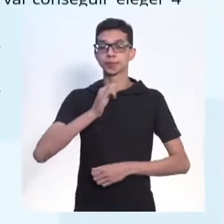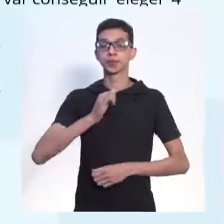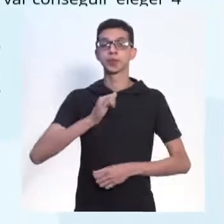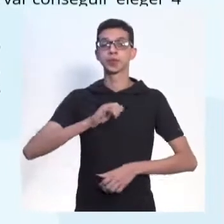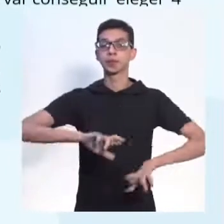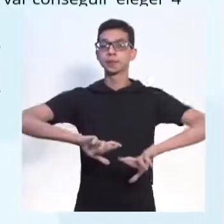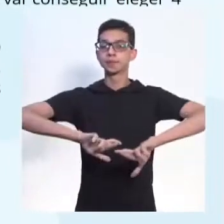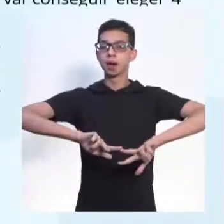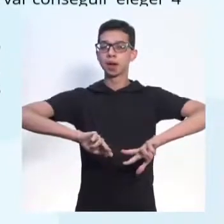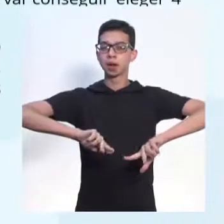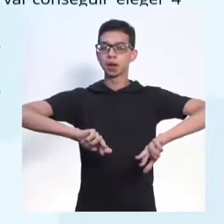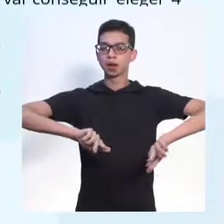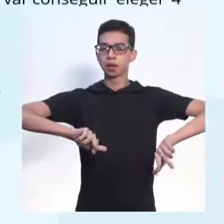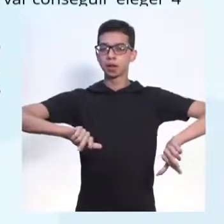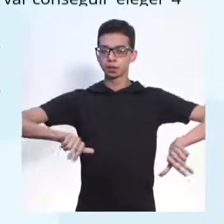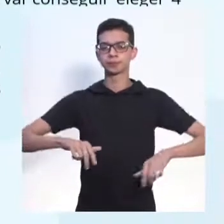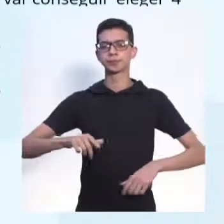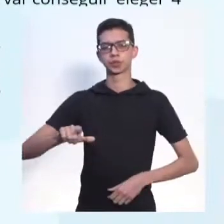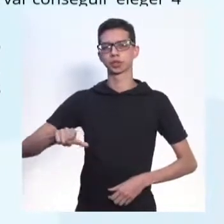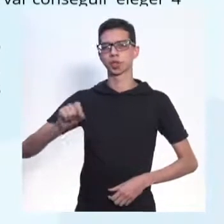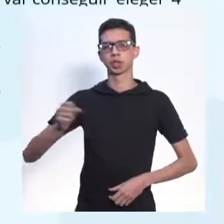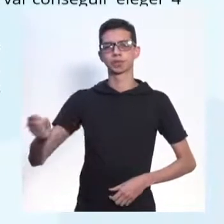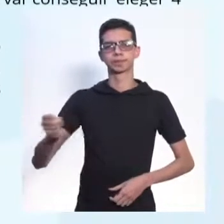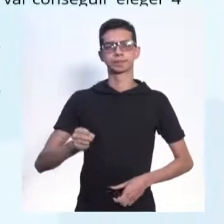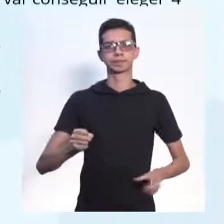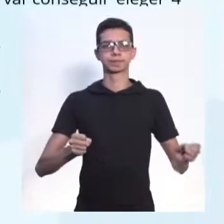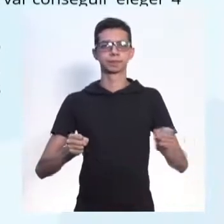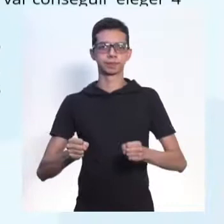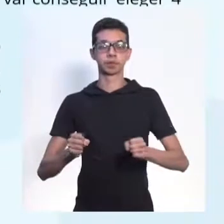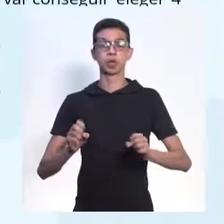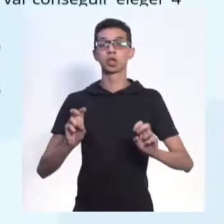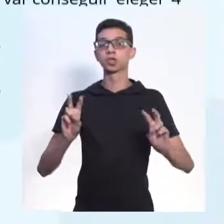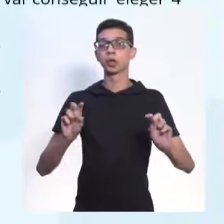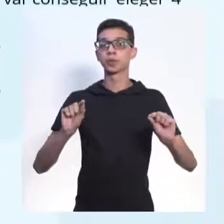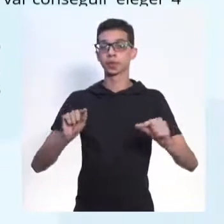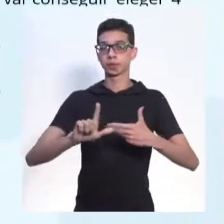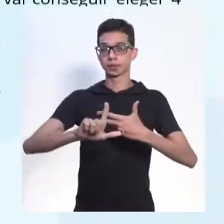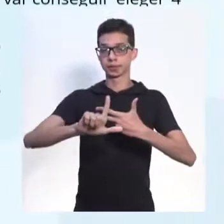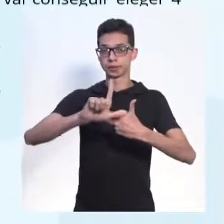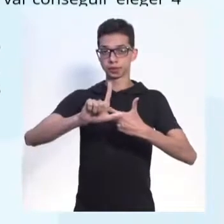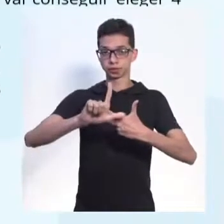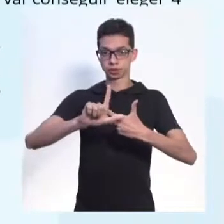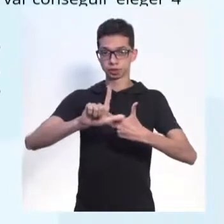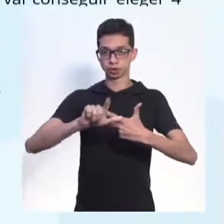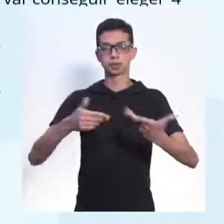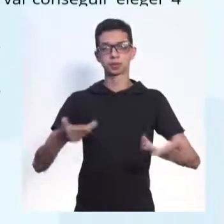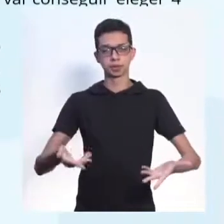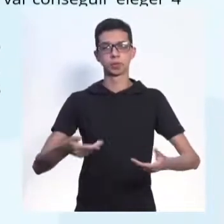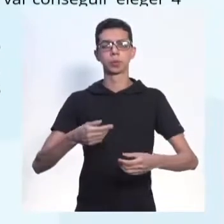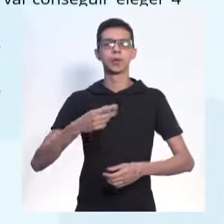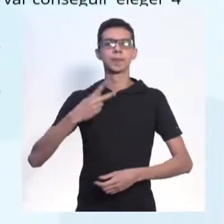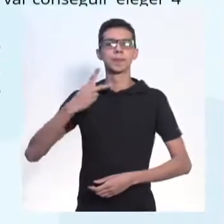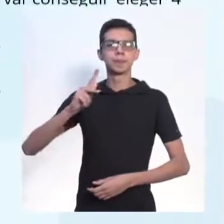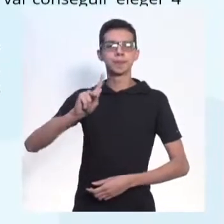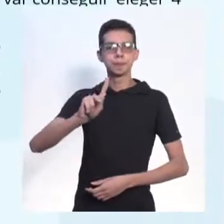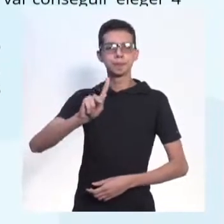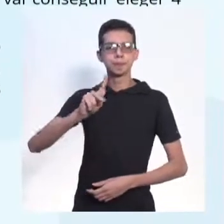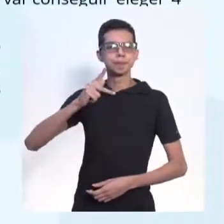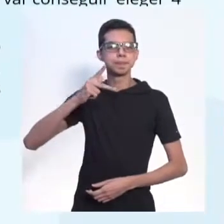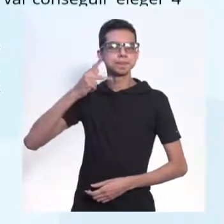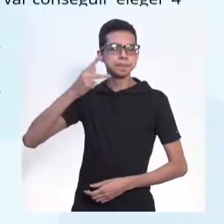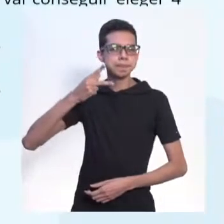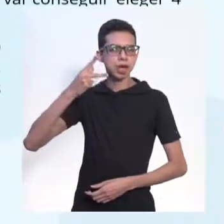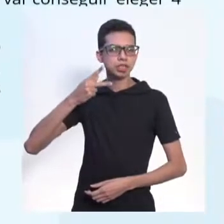para os cargos do Legislativo então o sistema proporcional permite que os partidos que tem poucos eleitores